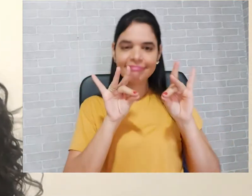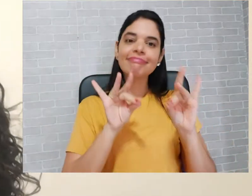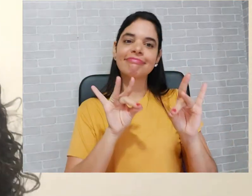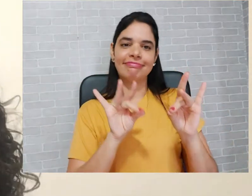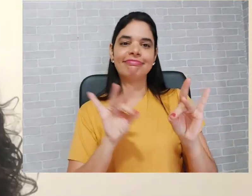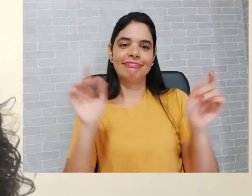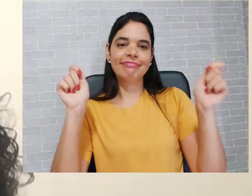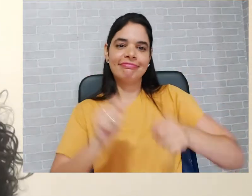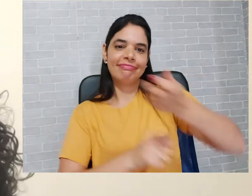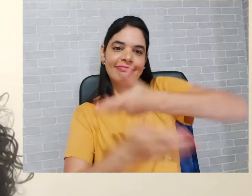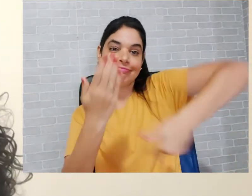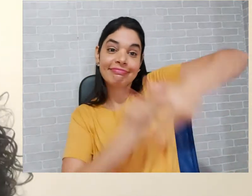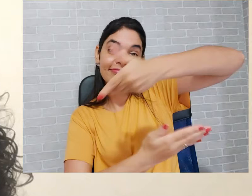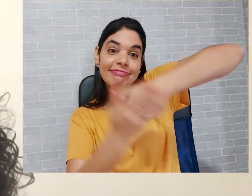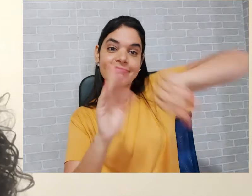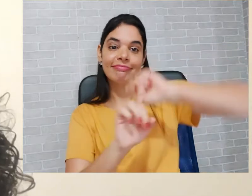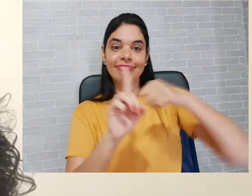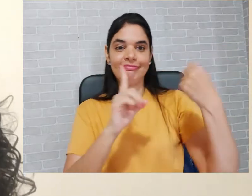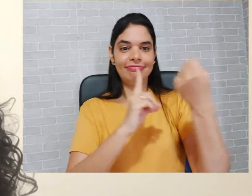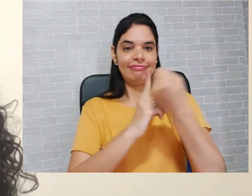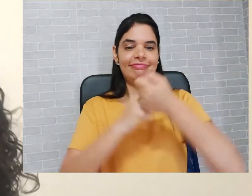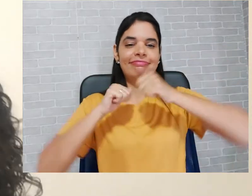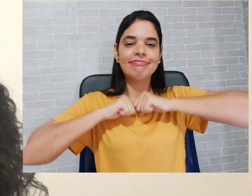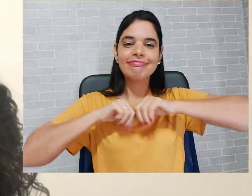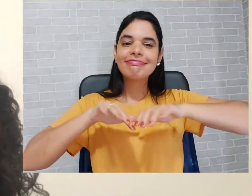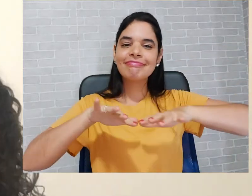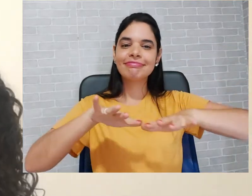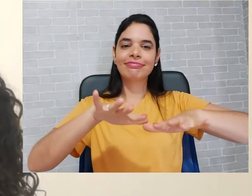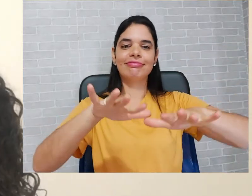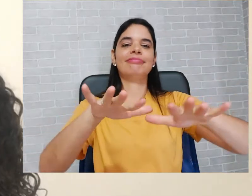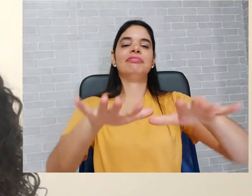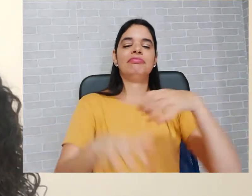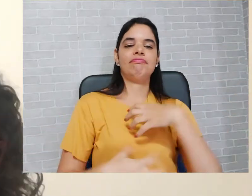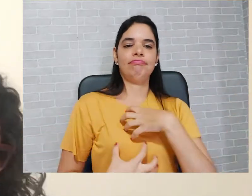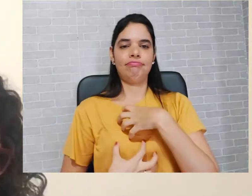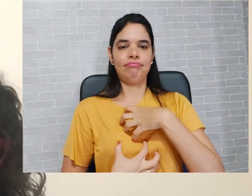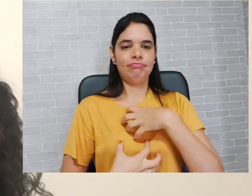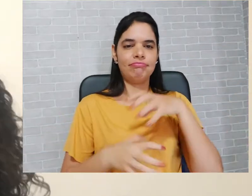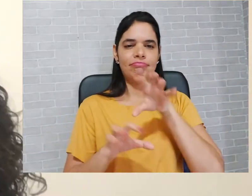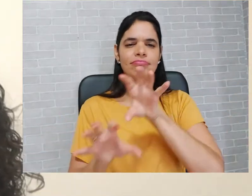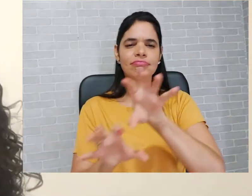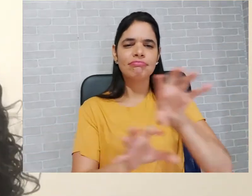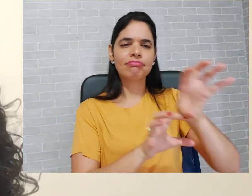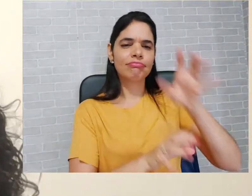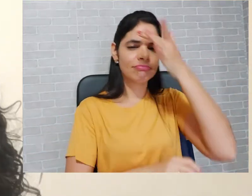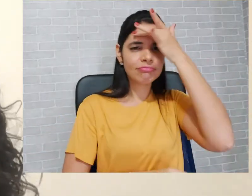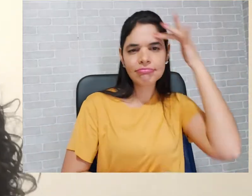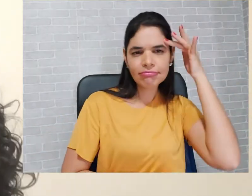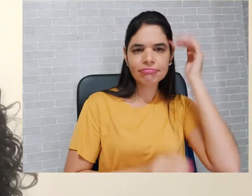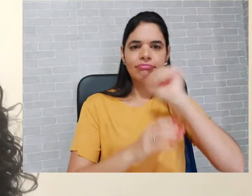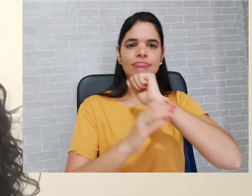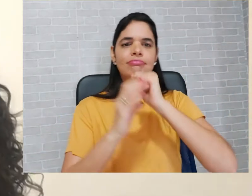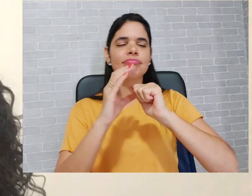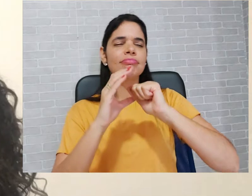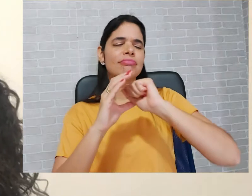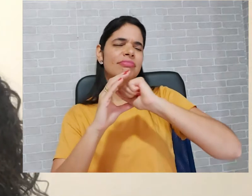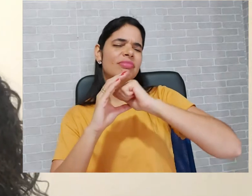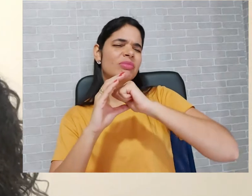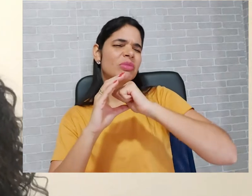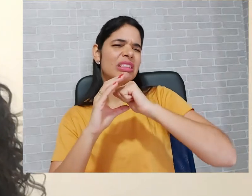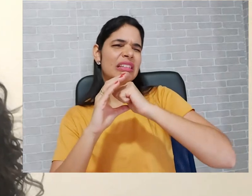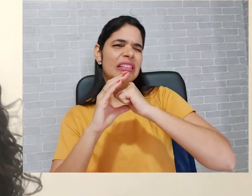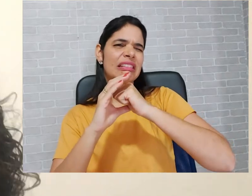que pintam a sociedade, traçando, né, as atitudes das pessoas, suas